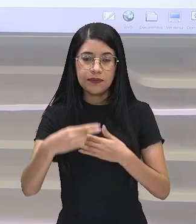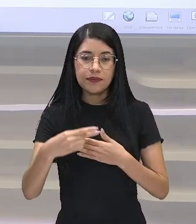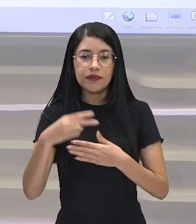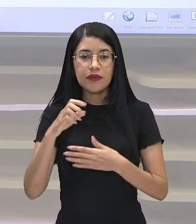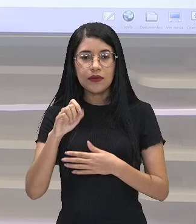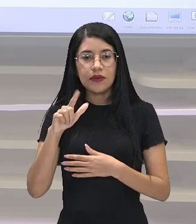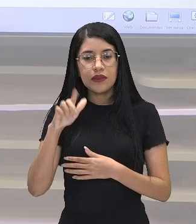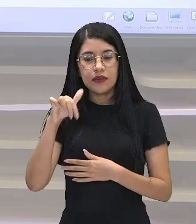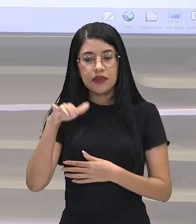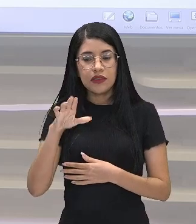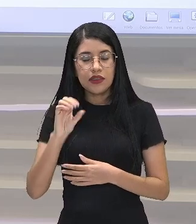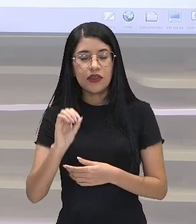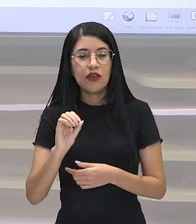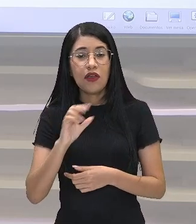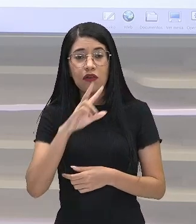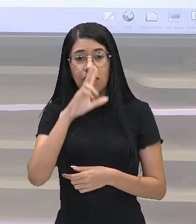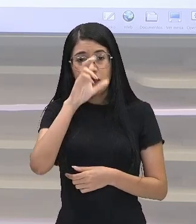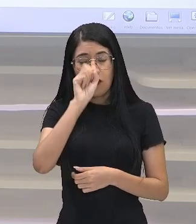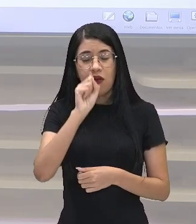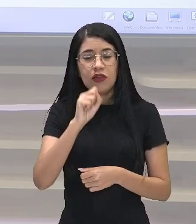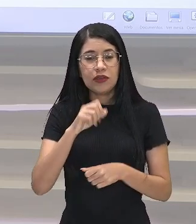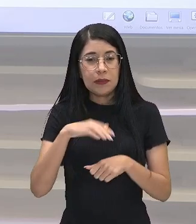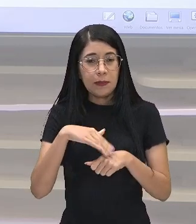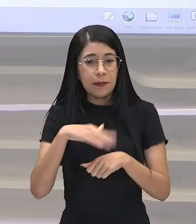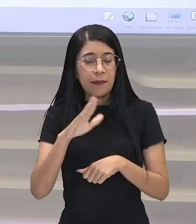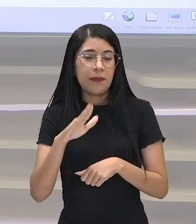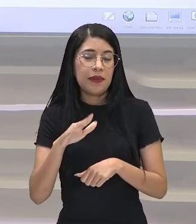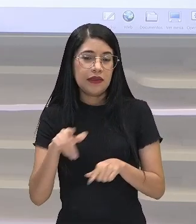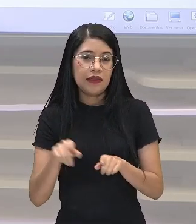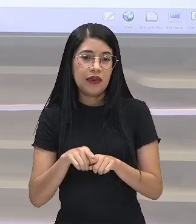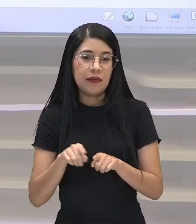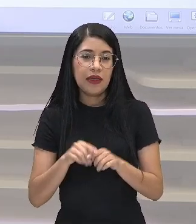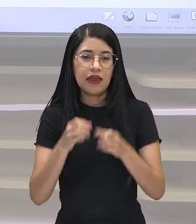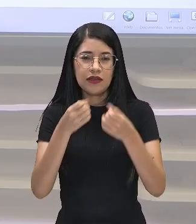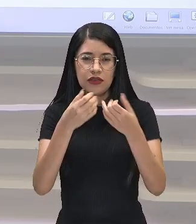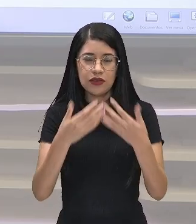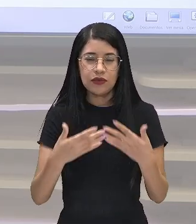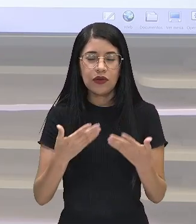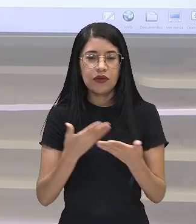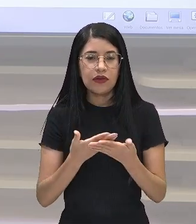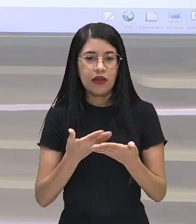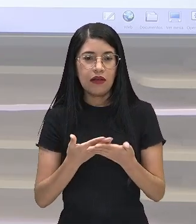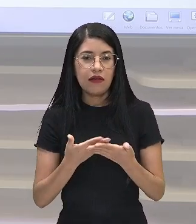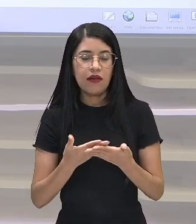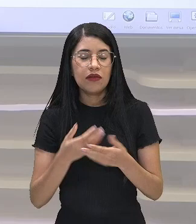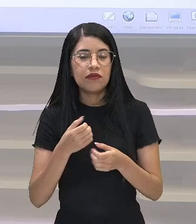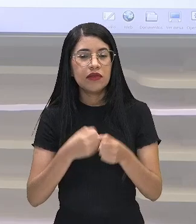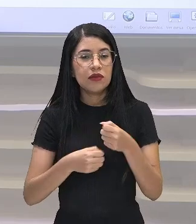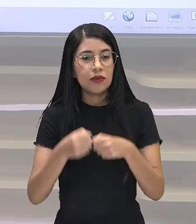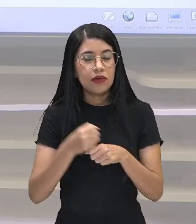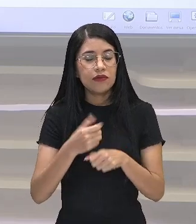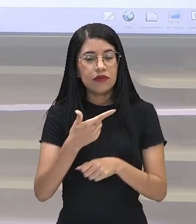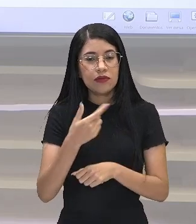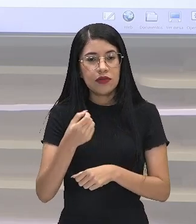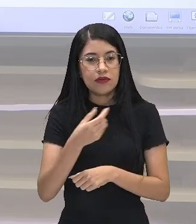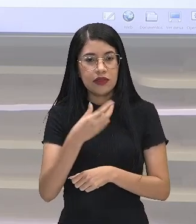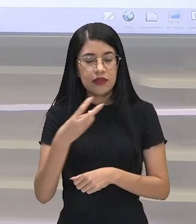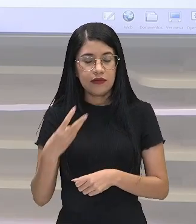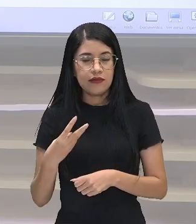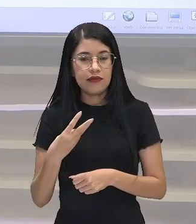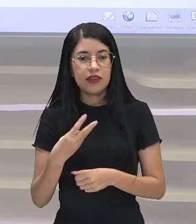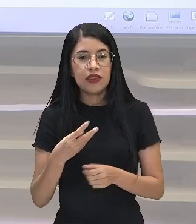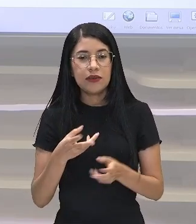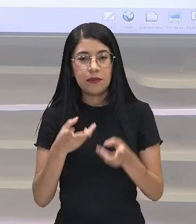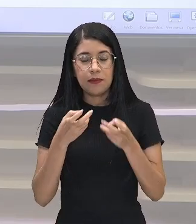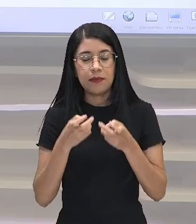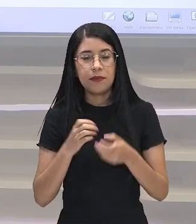sejam muito fortes também. E foi o que nós vimos aqui em 2023, certo?